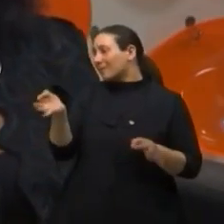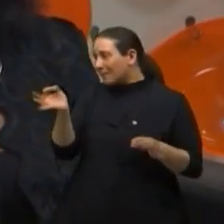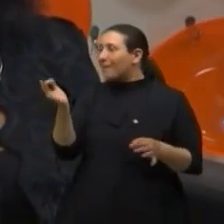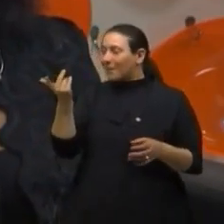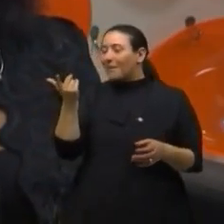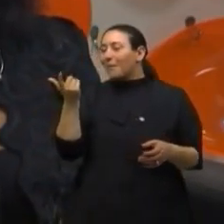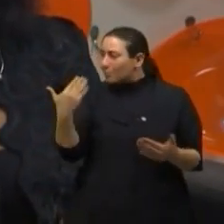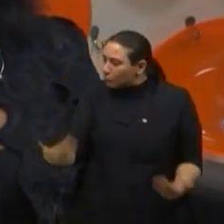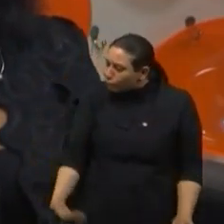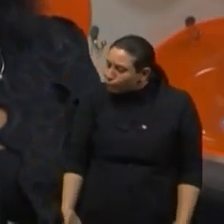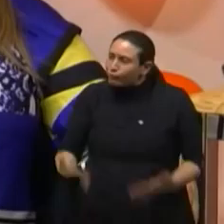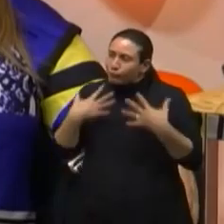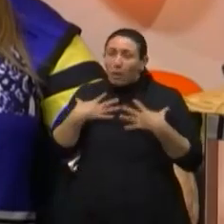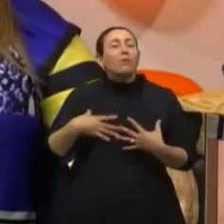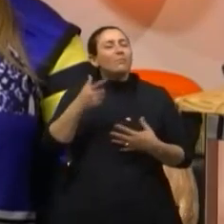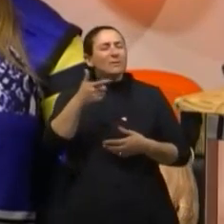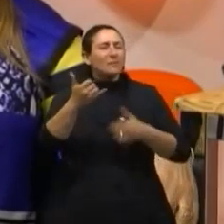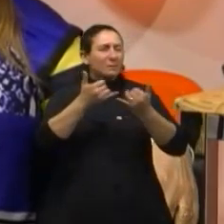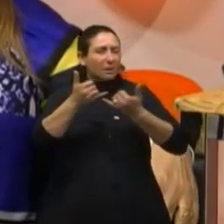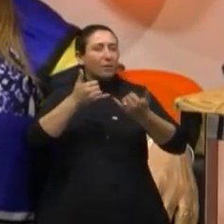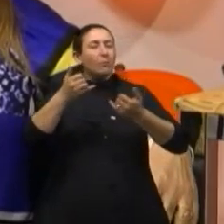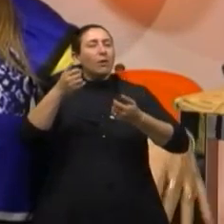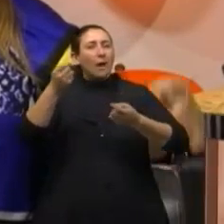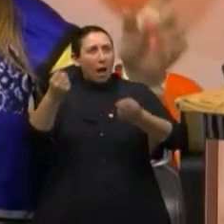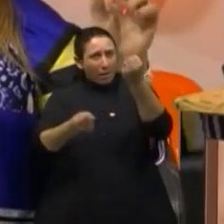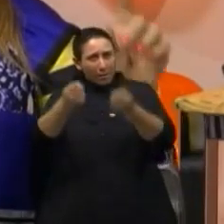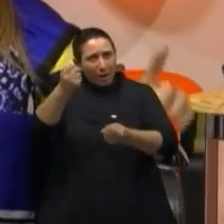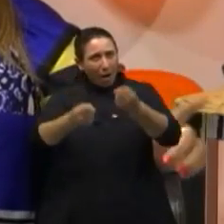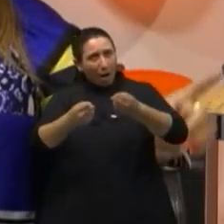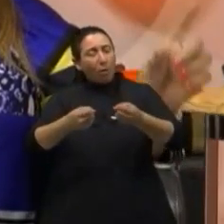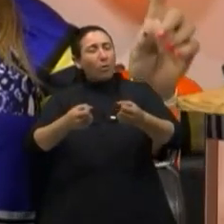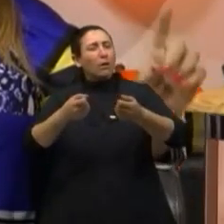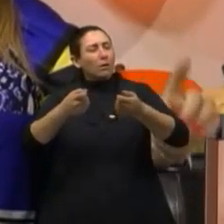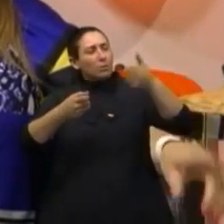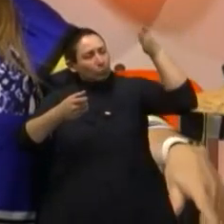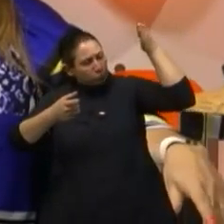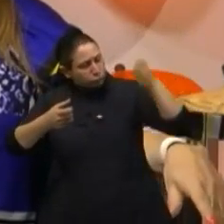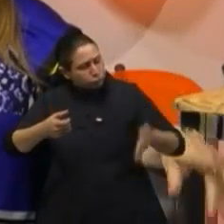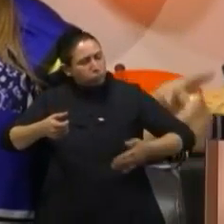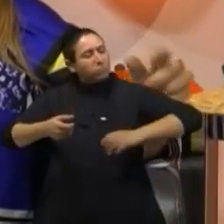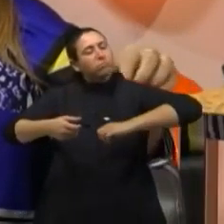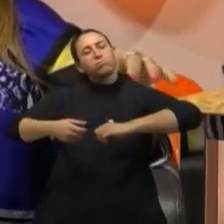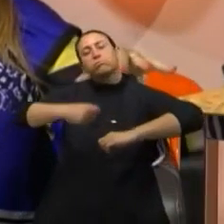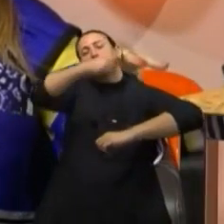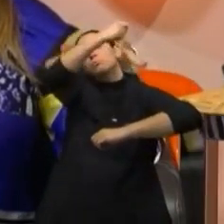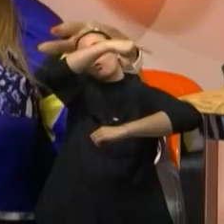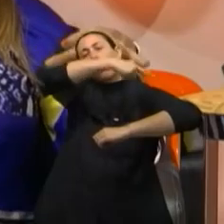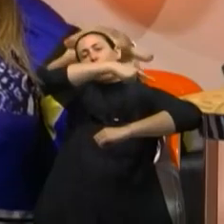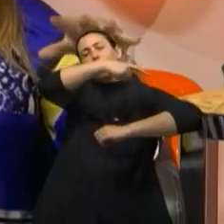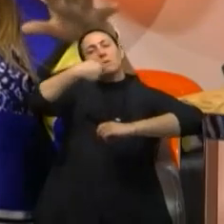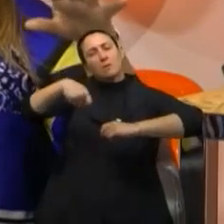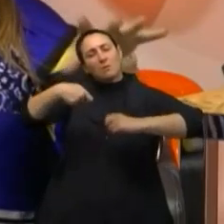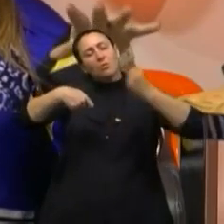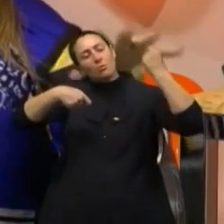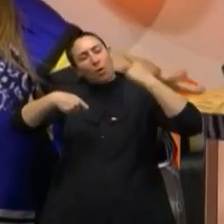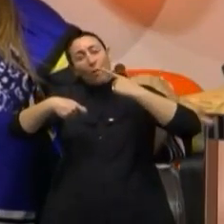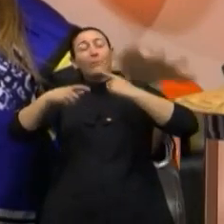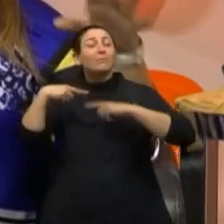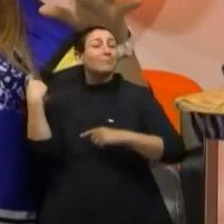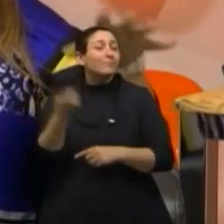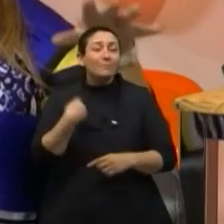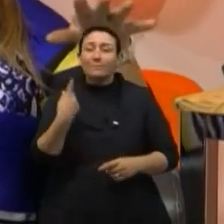bom clo quando dirigir o carro bota o braço para fora uma ah ok né temos assim ó que prestar